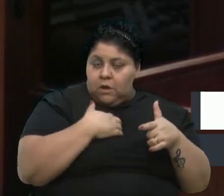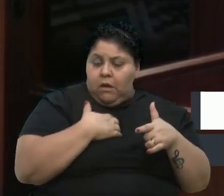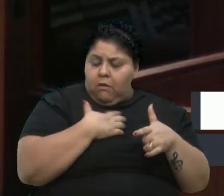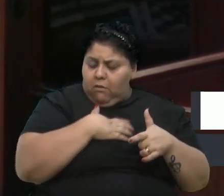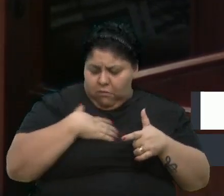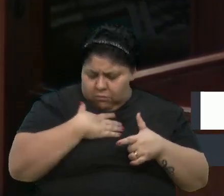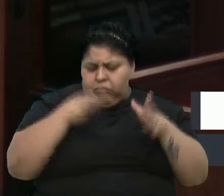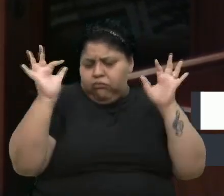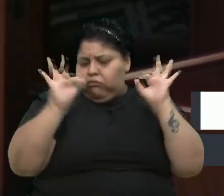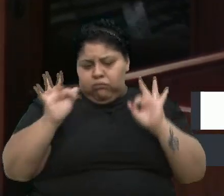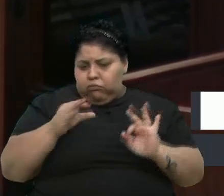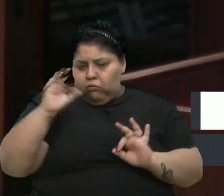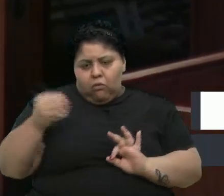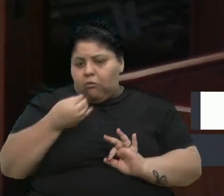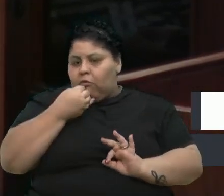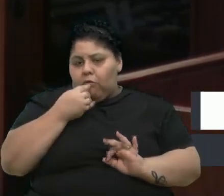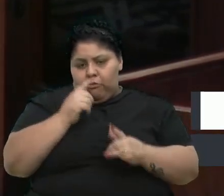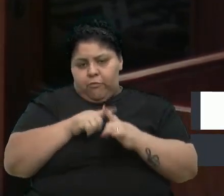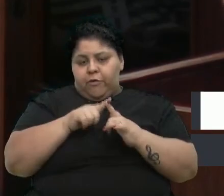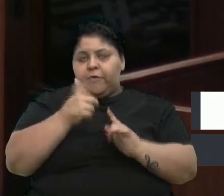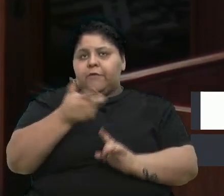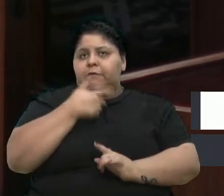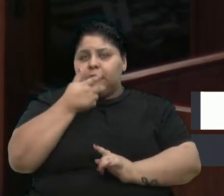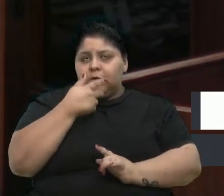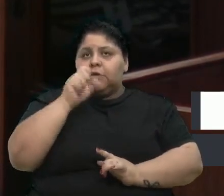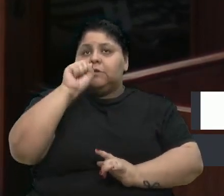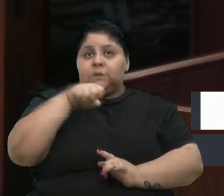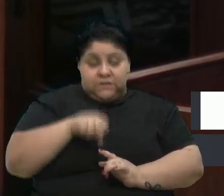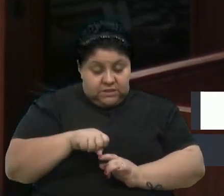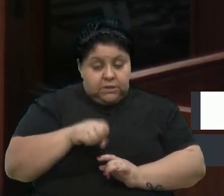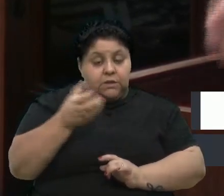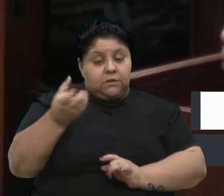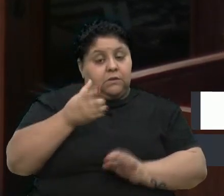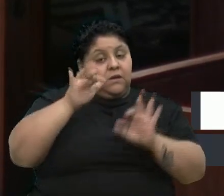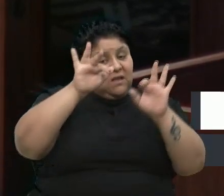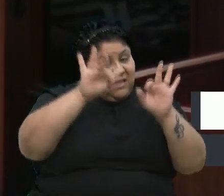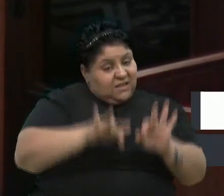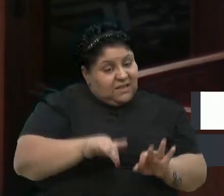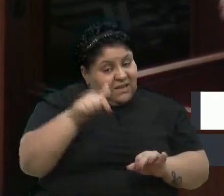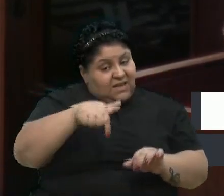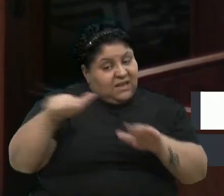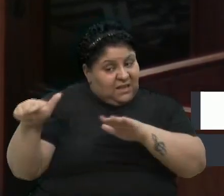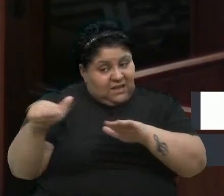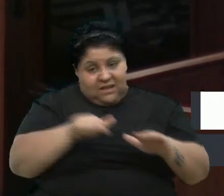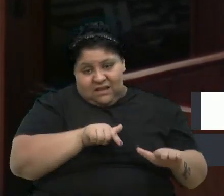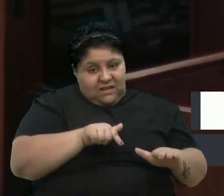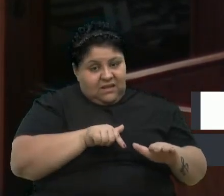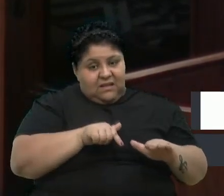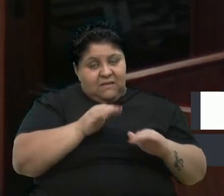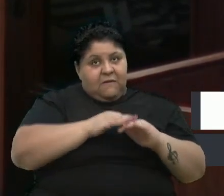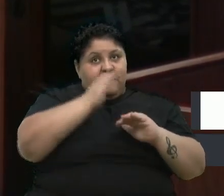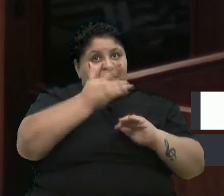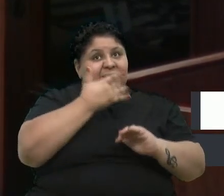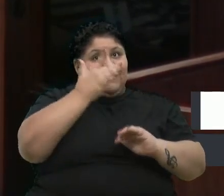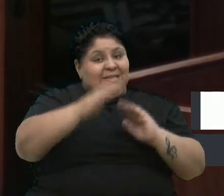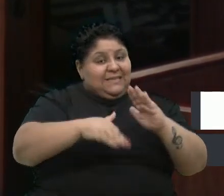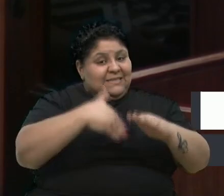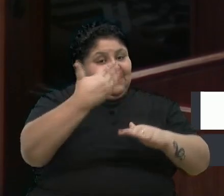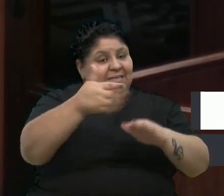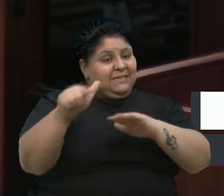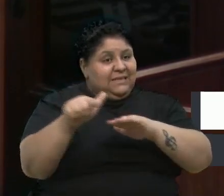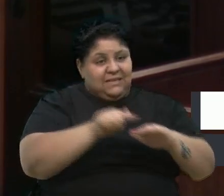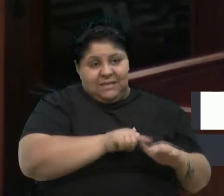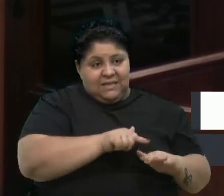em ouvi-lo, claramente, porque ele disse que pretende terminar ainda nessa semana, no mais tardar na semana que vem, e que